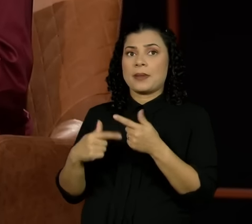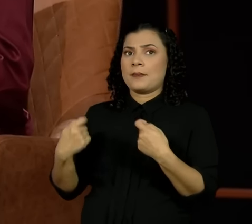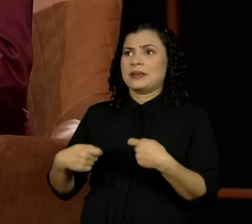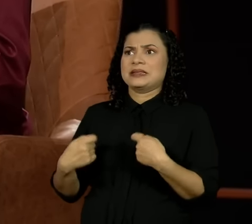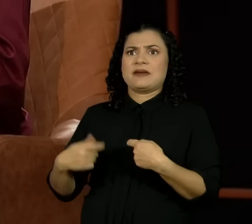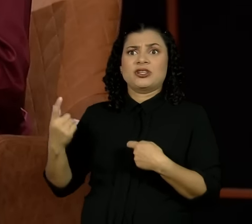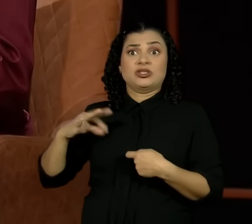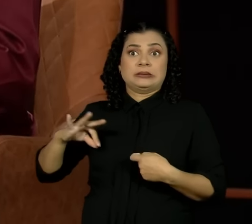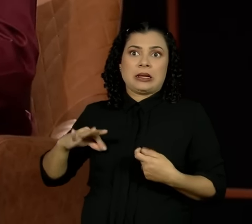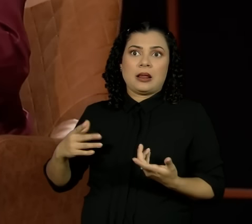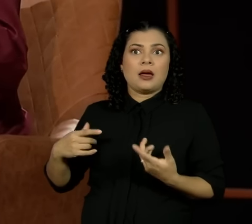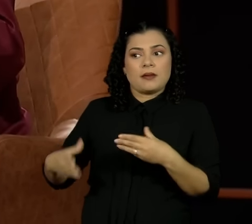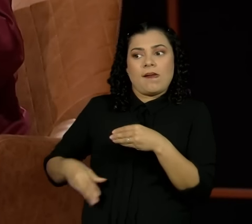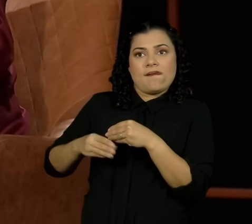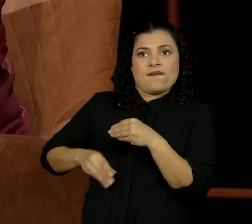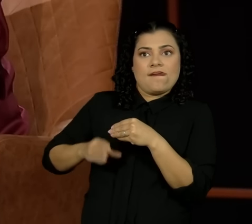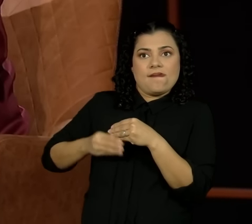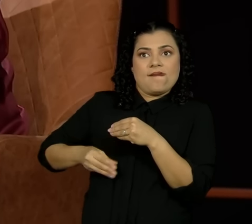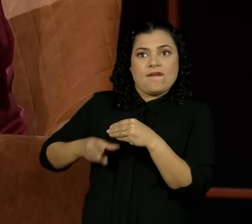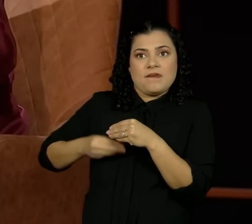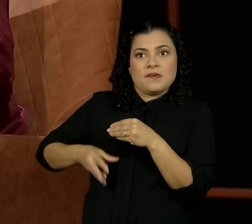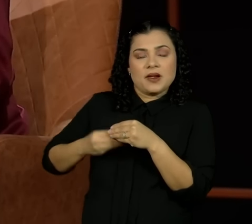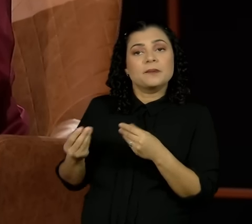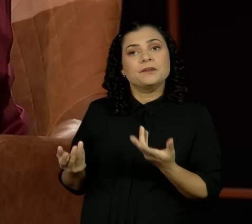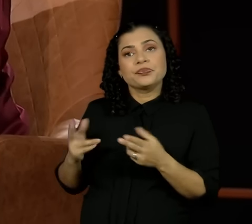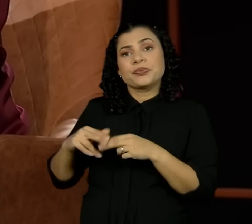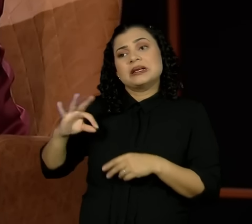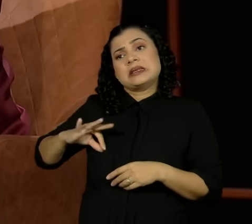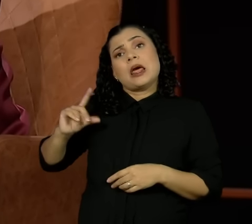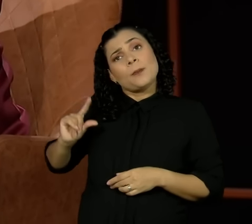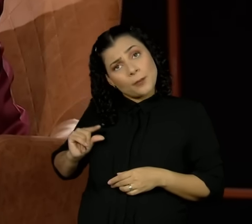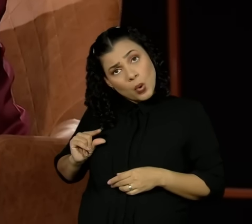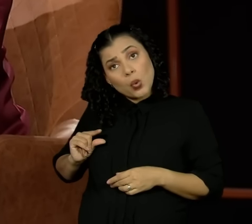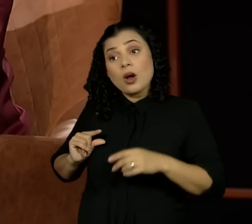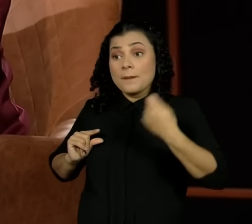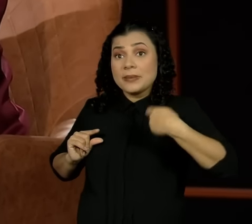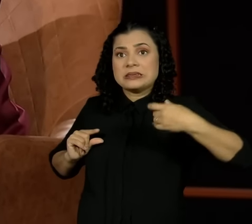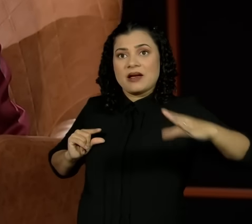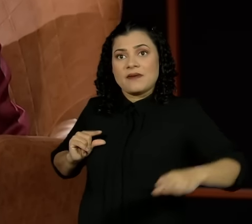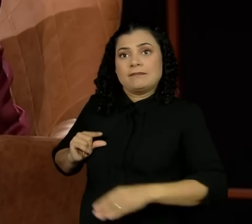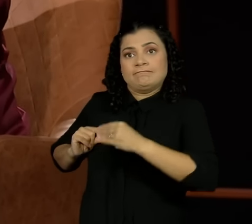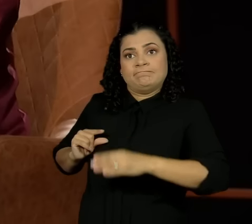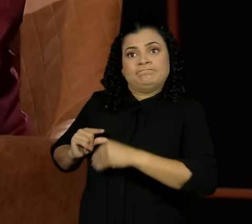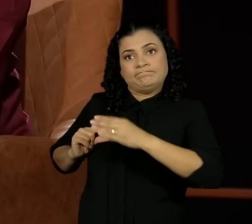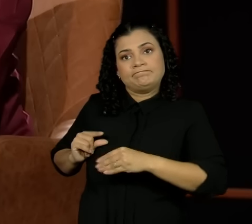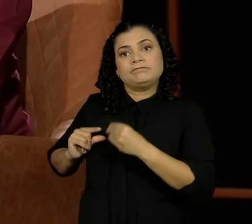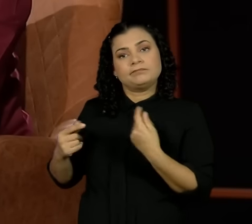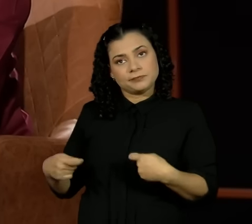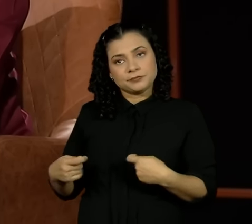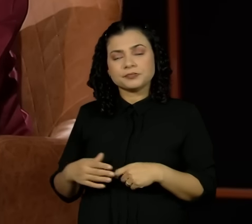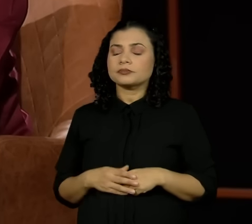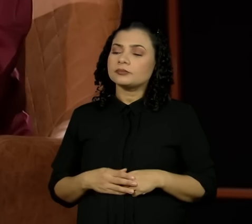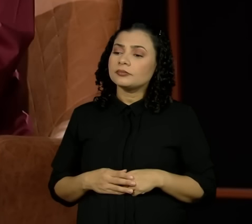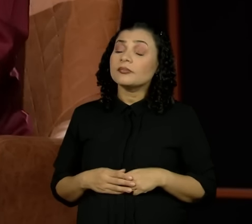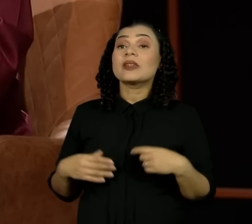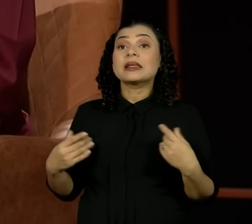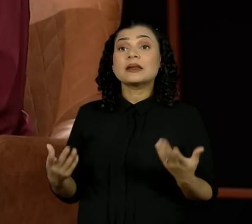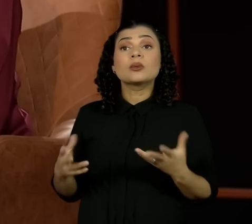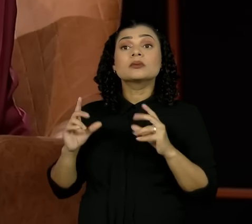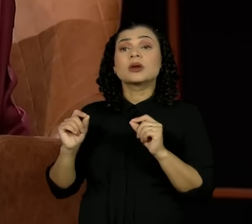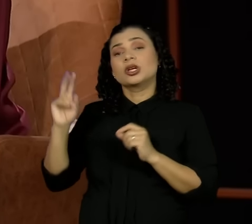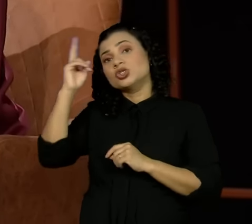freelancer, porque o salário sempre a gente é menor do que a gente precisa. Então eu fazia muito free. E começou a vir free de